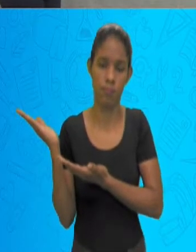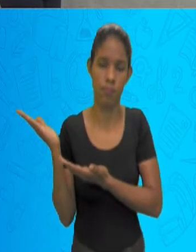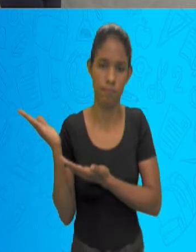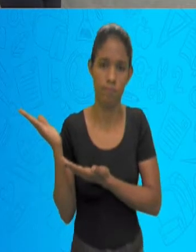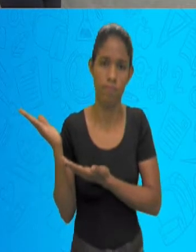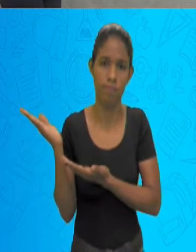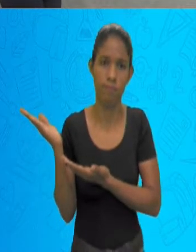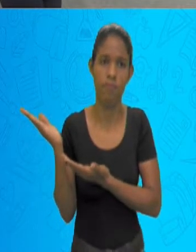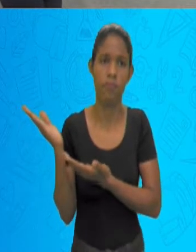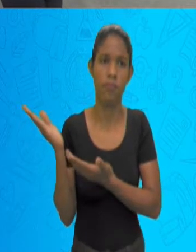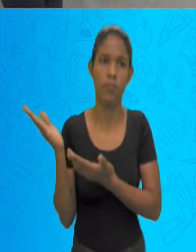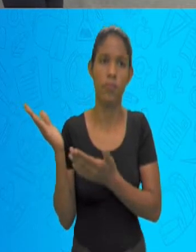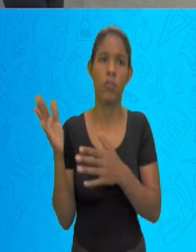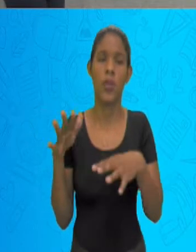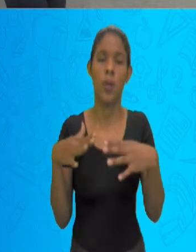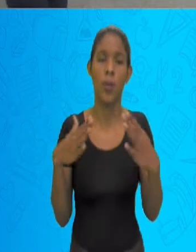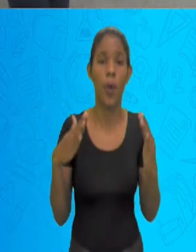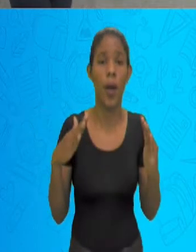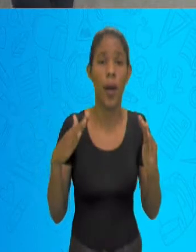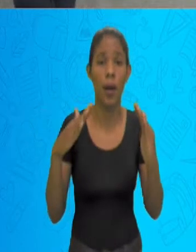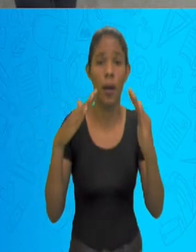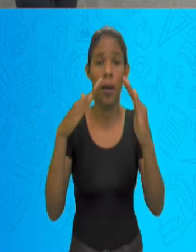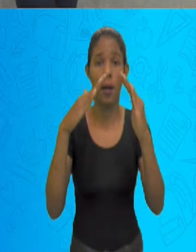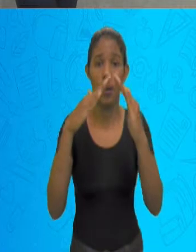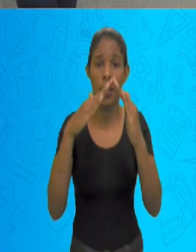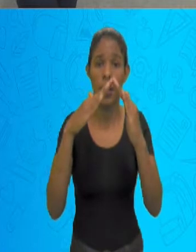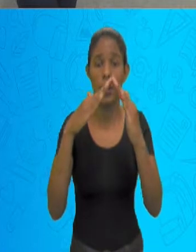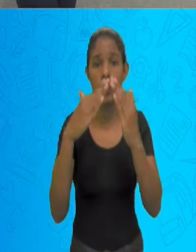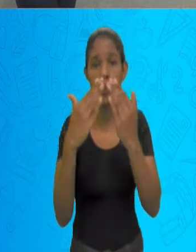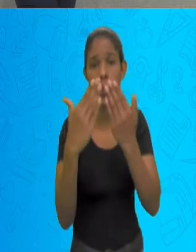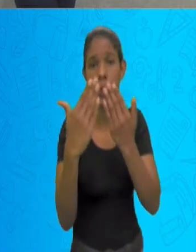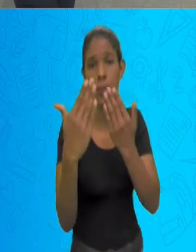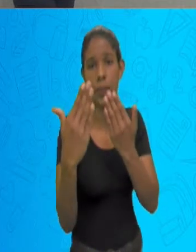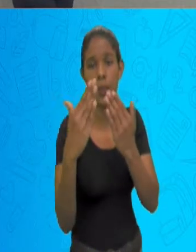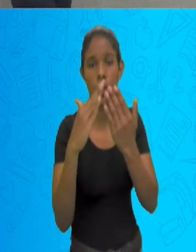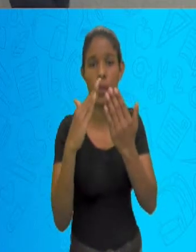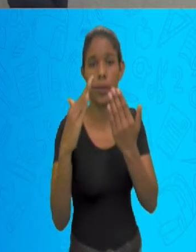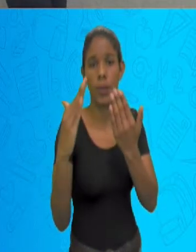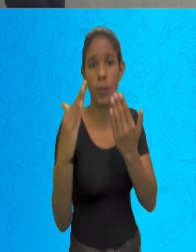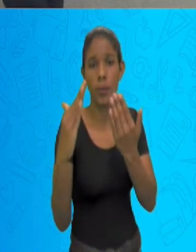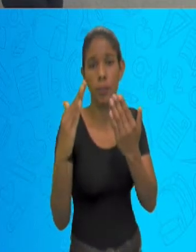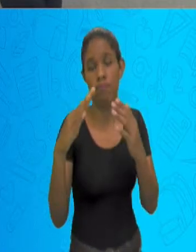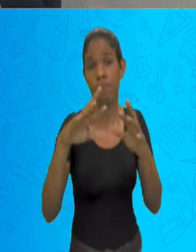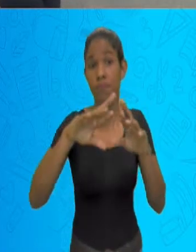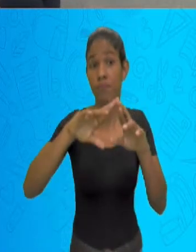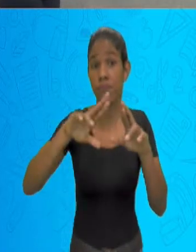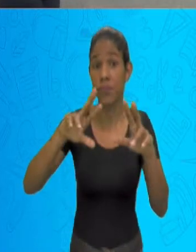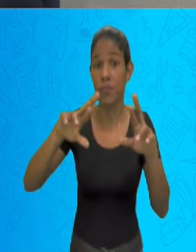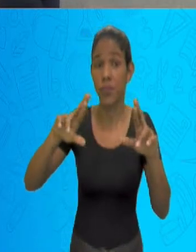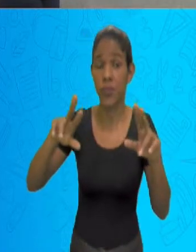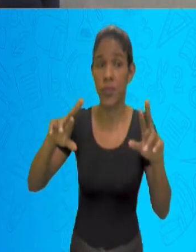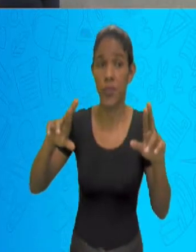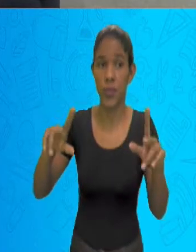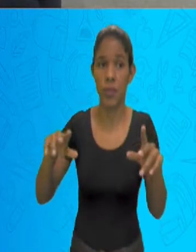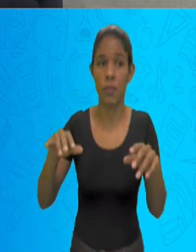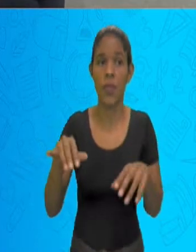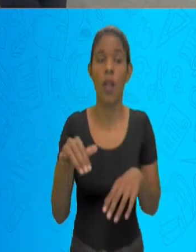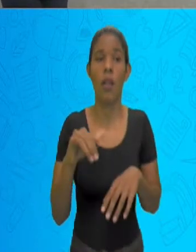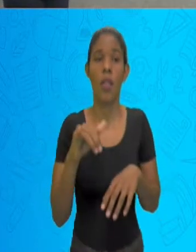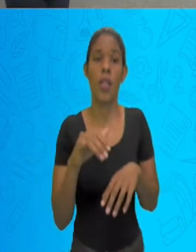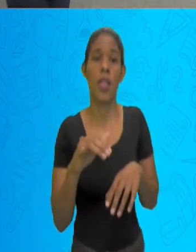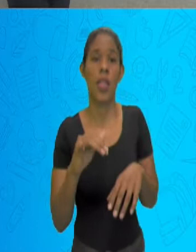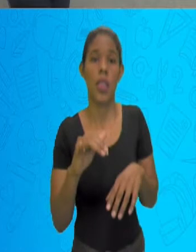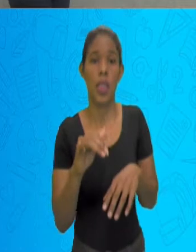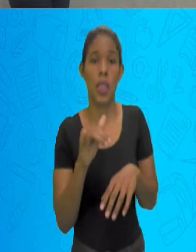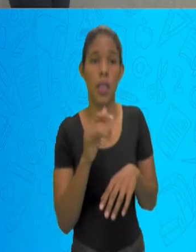versões retas, oblíquas e regulares. Eu dei aqui para vocês dois exemplos, que é o tetraedro, que é